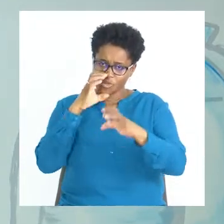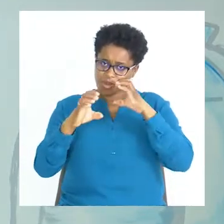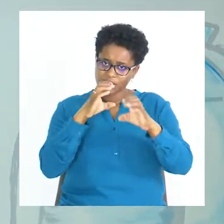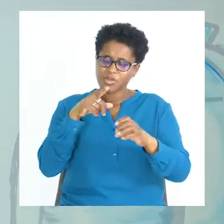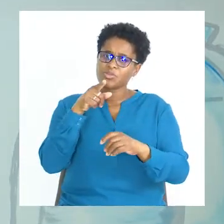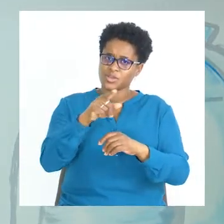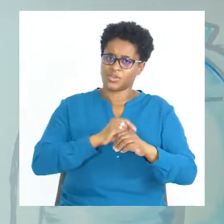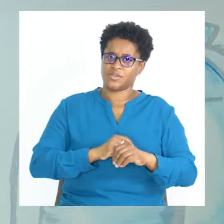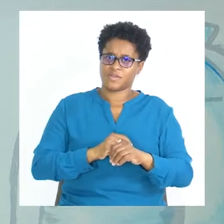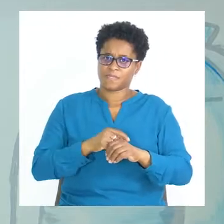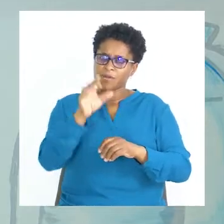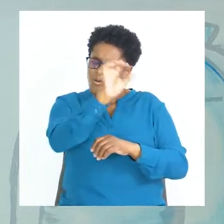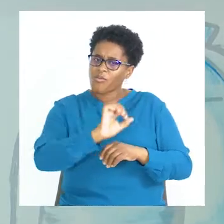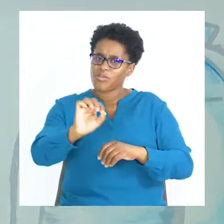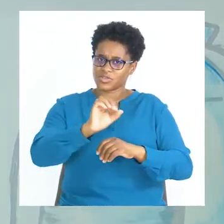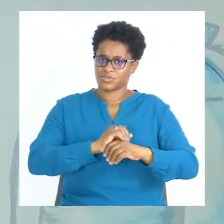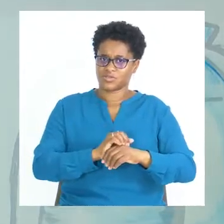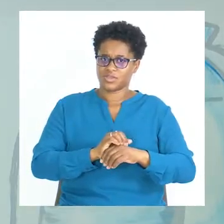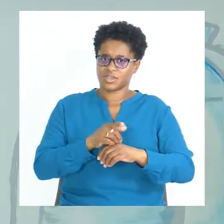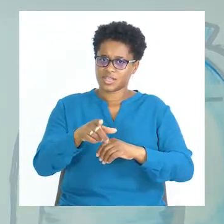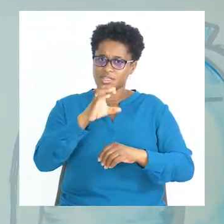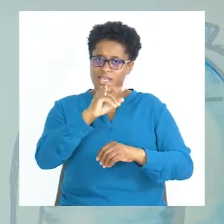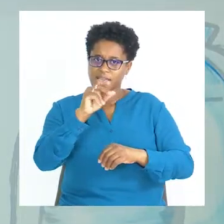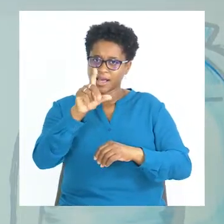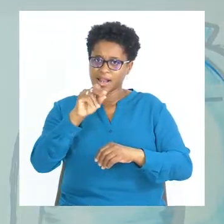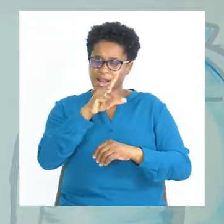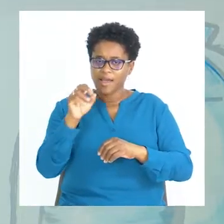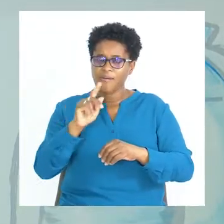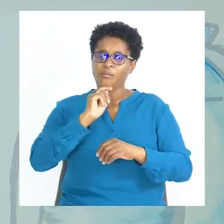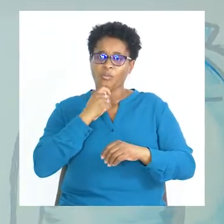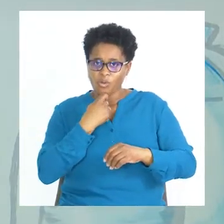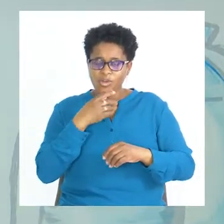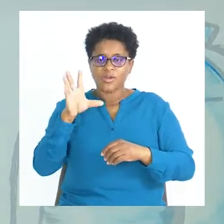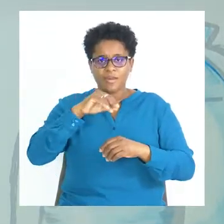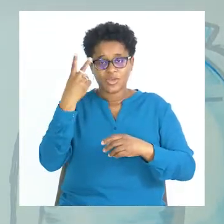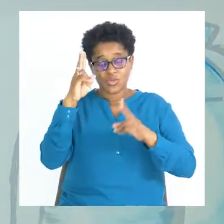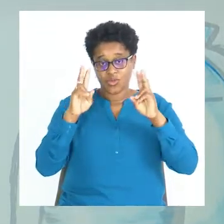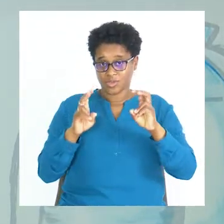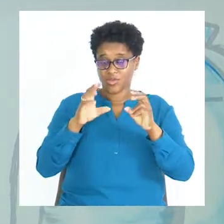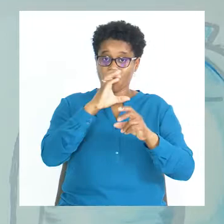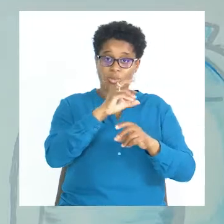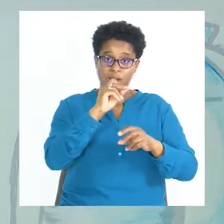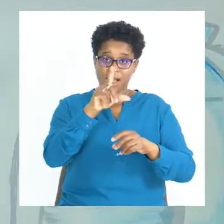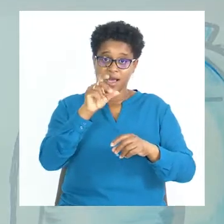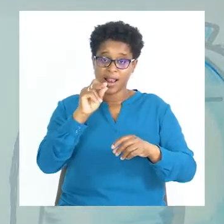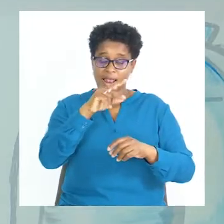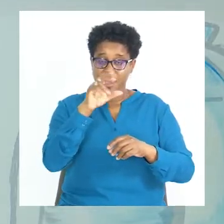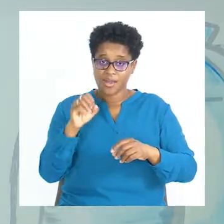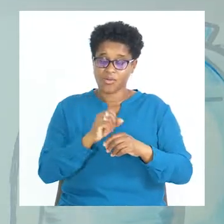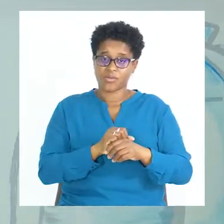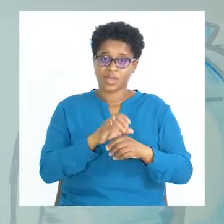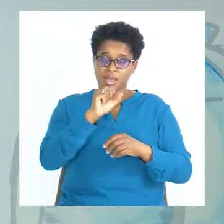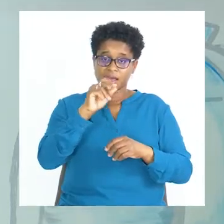comunicação contigo ou convosco, que é esse canal e o código mais o contexto. O canal é